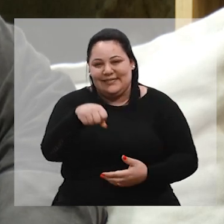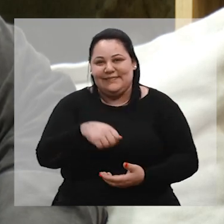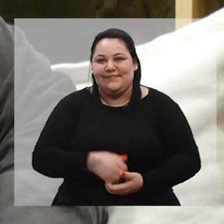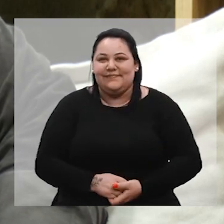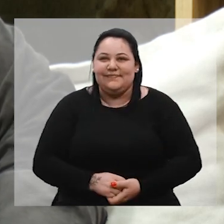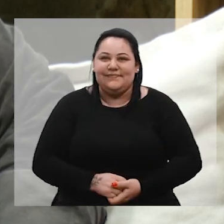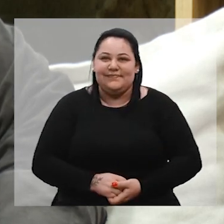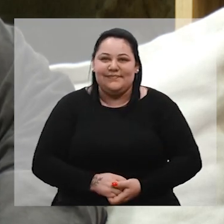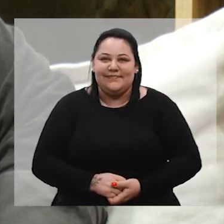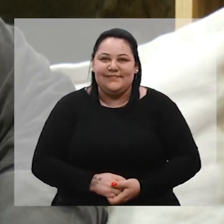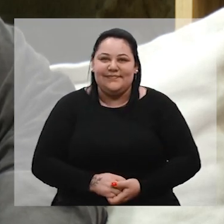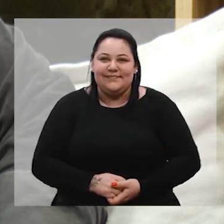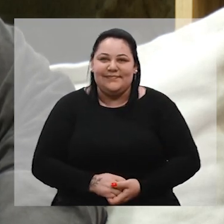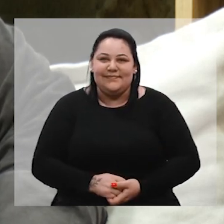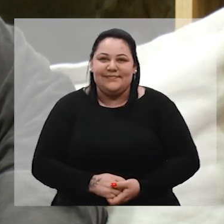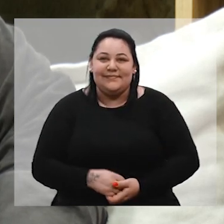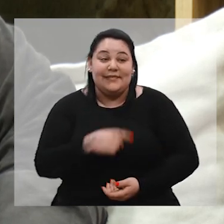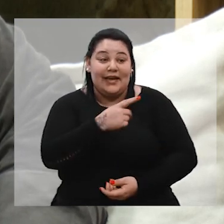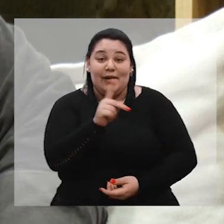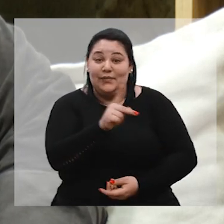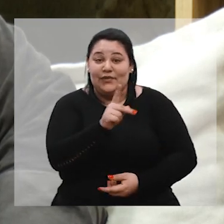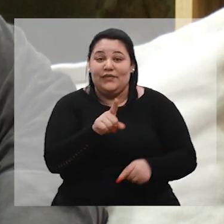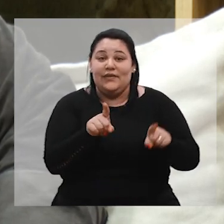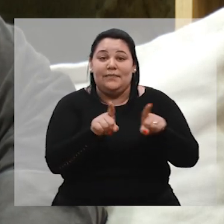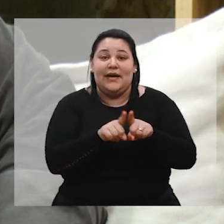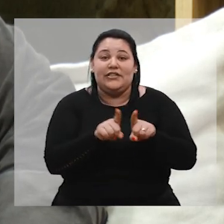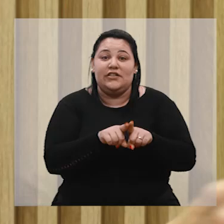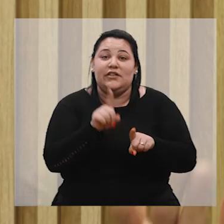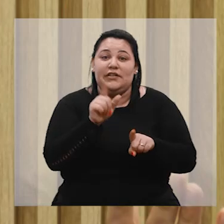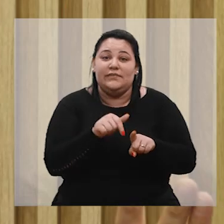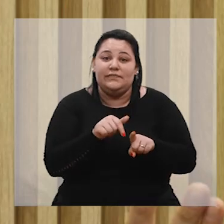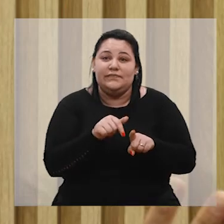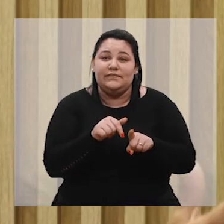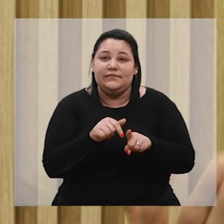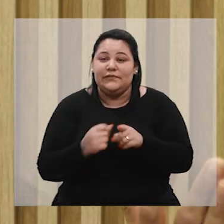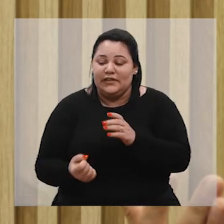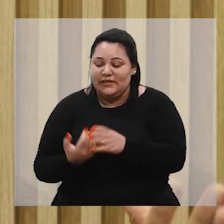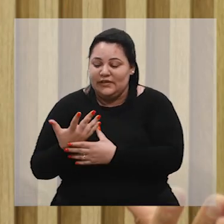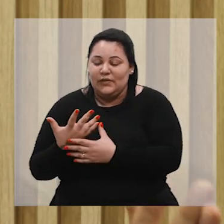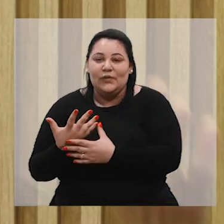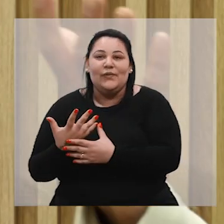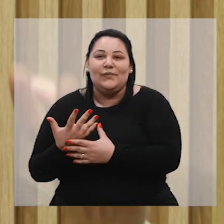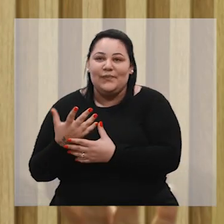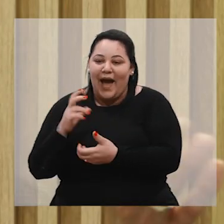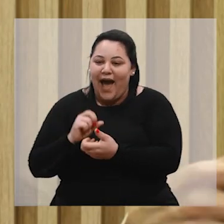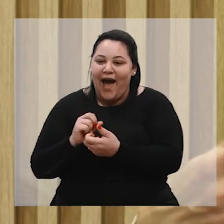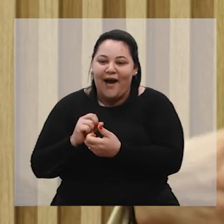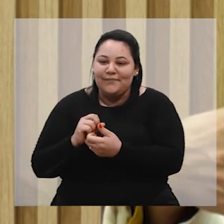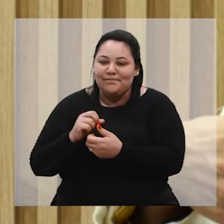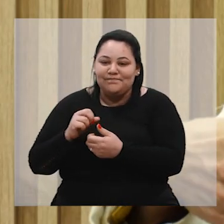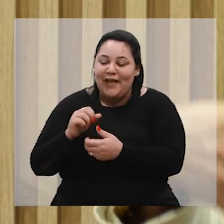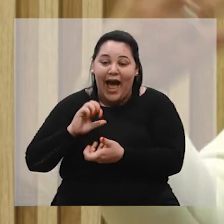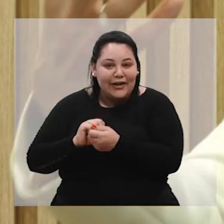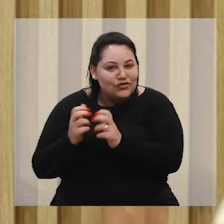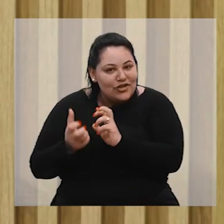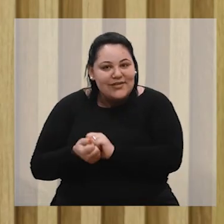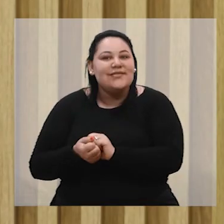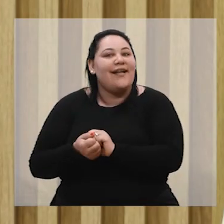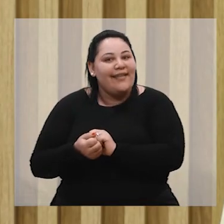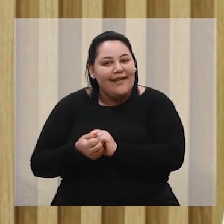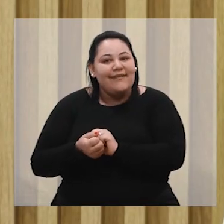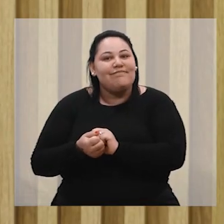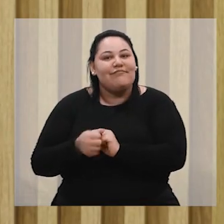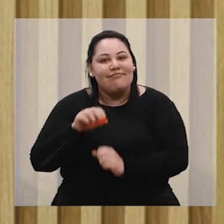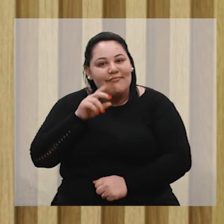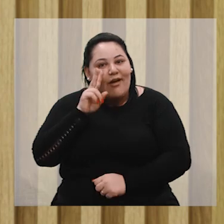esse fato, essa história, porque ela me marcou muito. Vandiária, por isso que esse professor, a Vandiária, fez nascer um